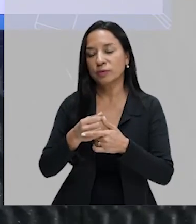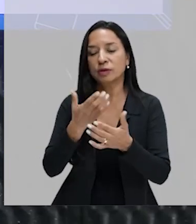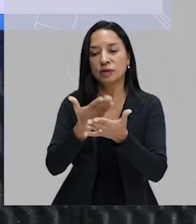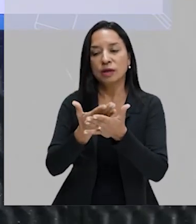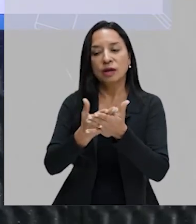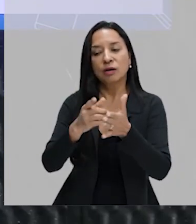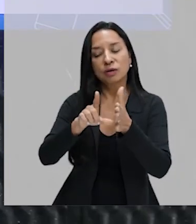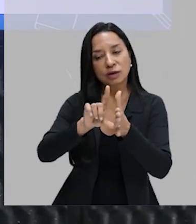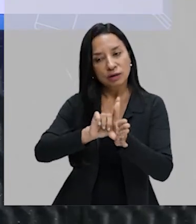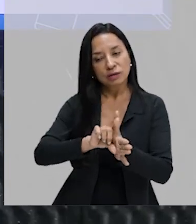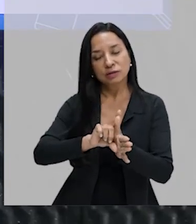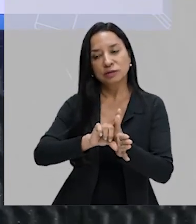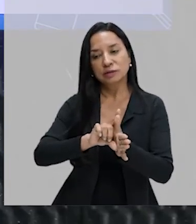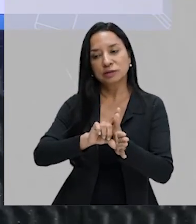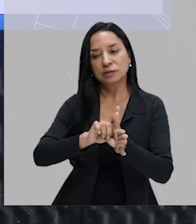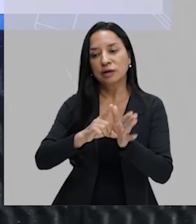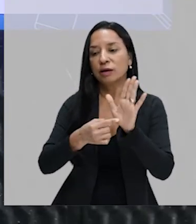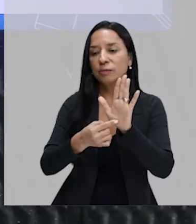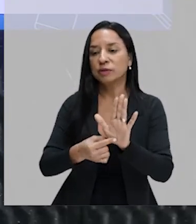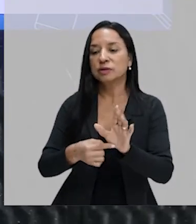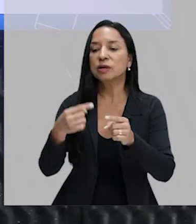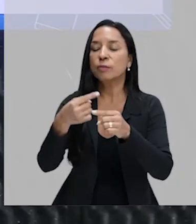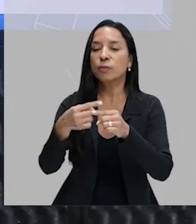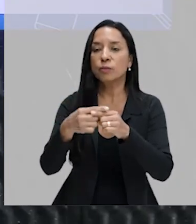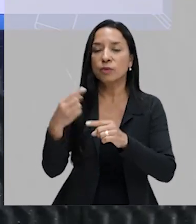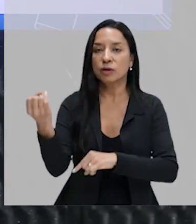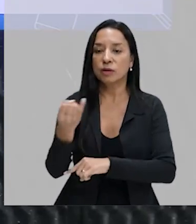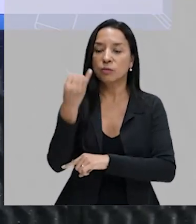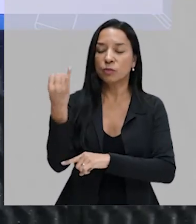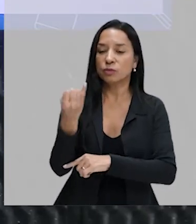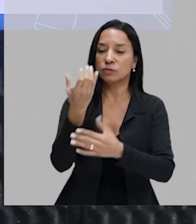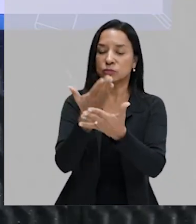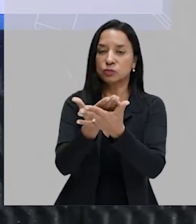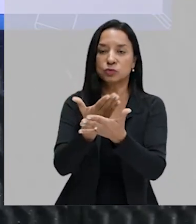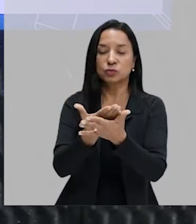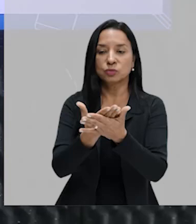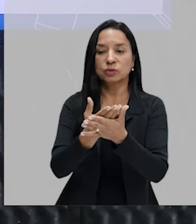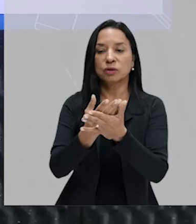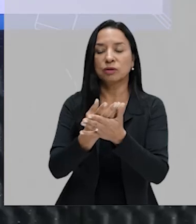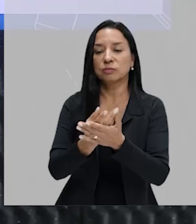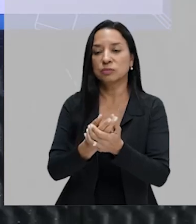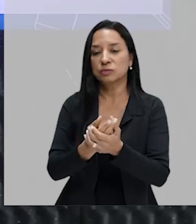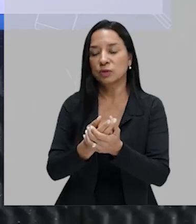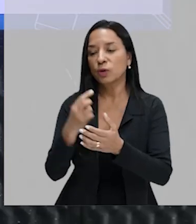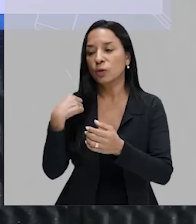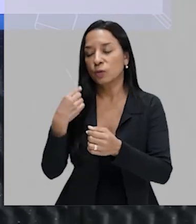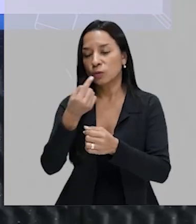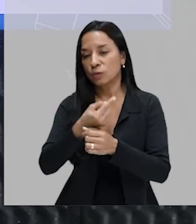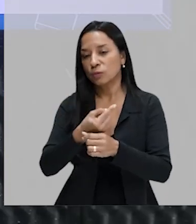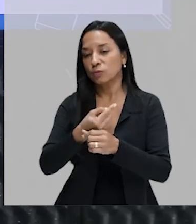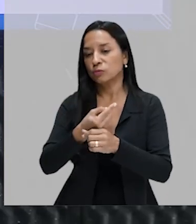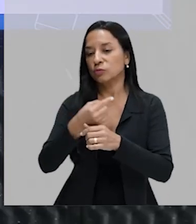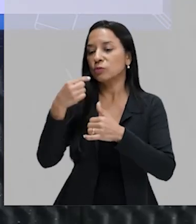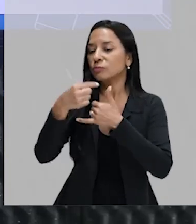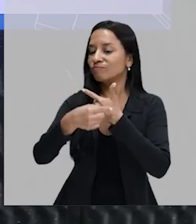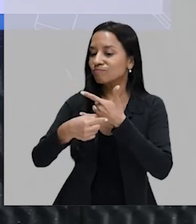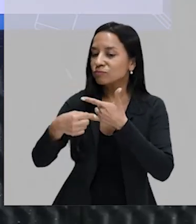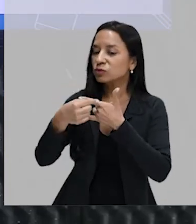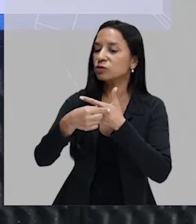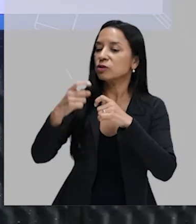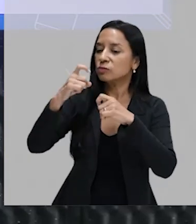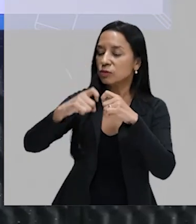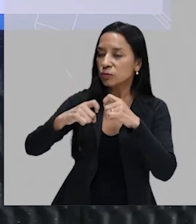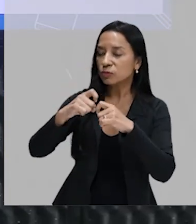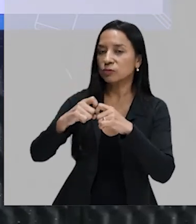anterior, eu apresentei o porquê que é tão importante nós estudarmos sobre os nossos sistemas reprodutores.